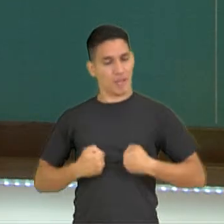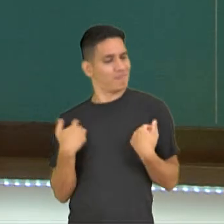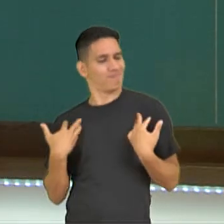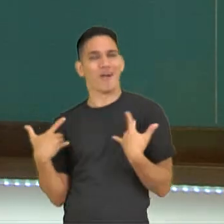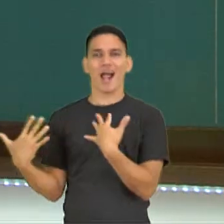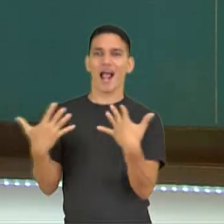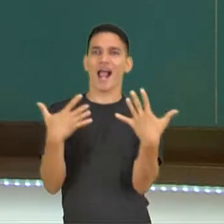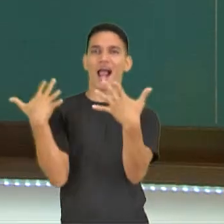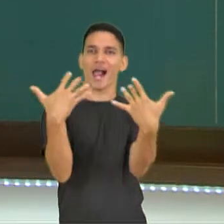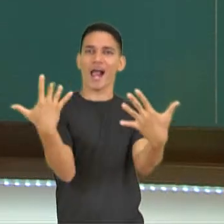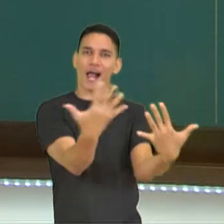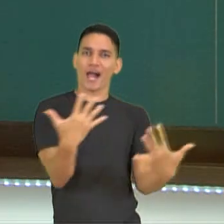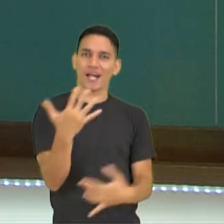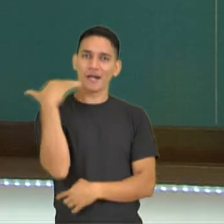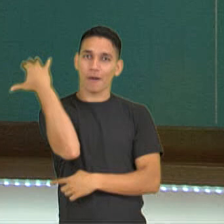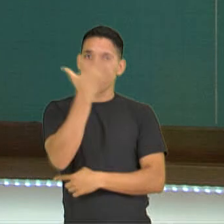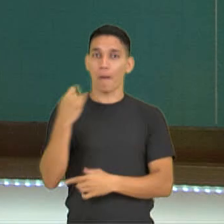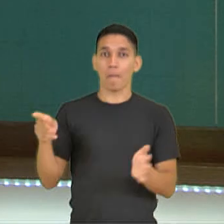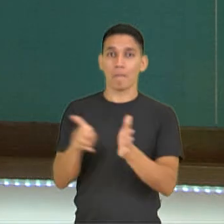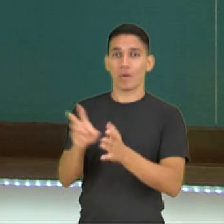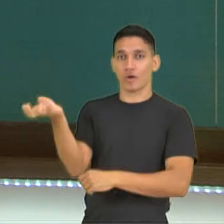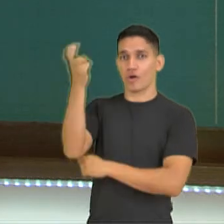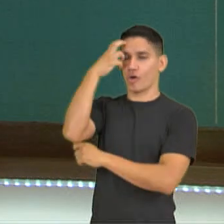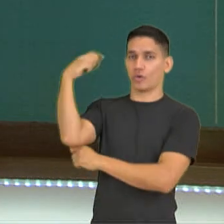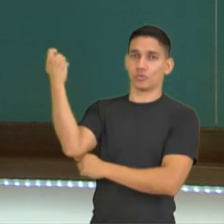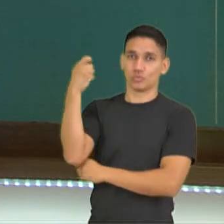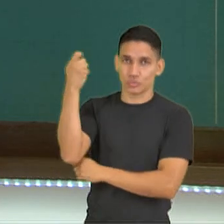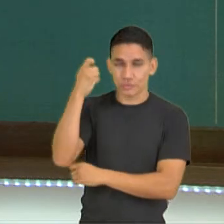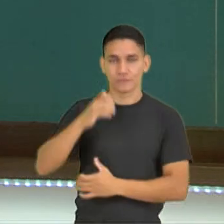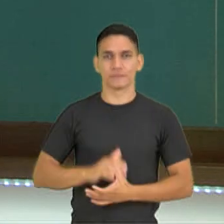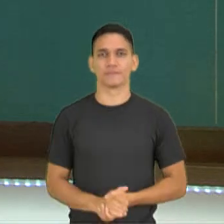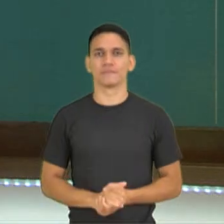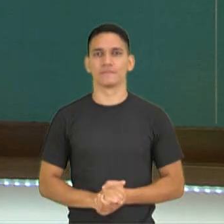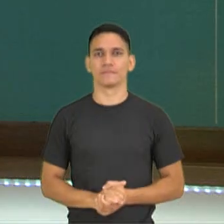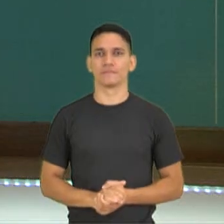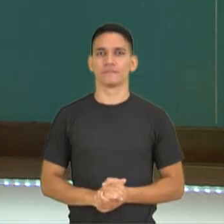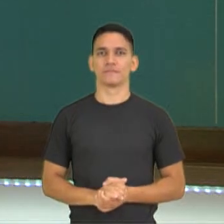e bonitas desse universo cultural gaúcho.